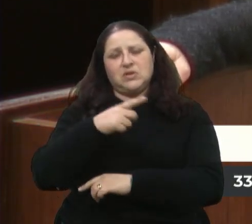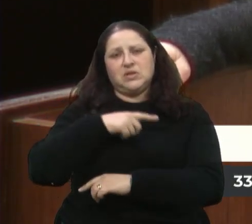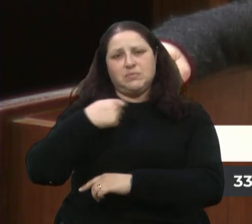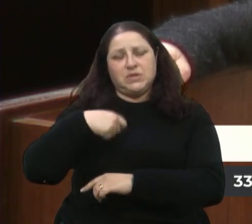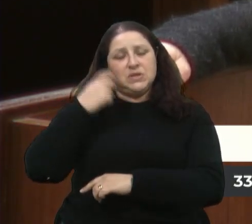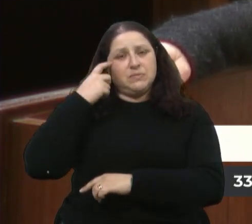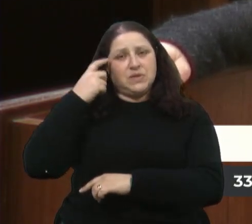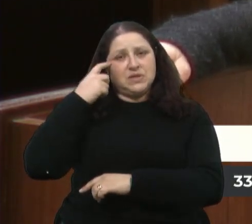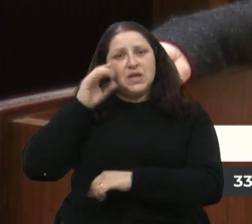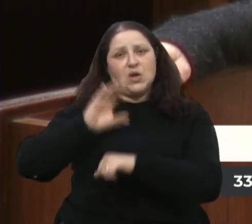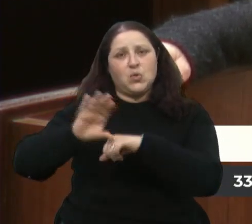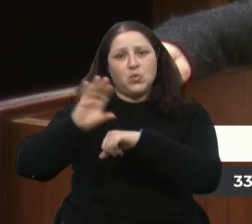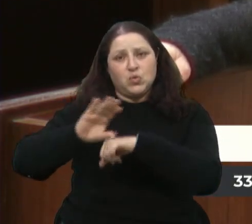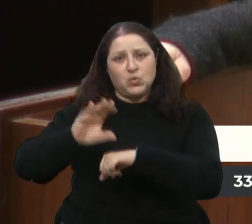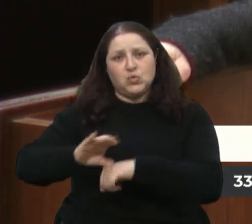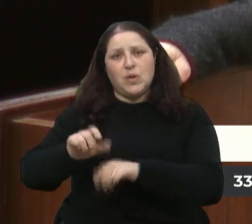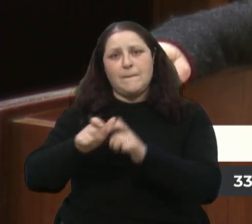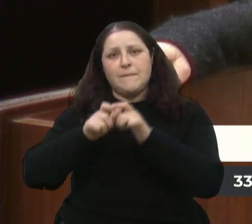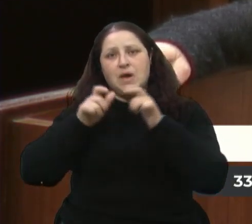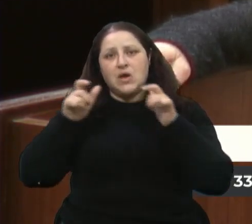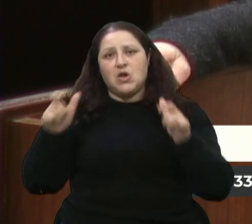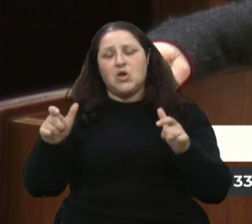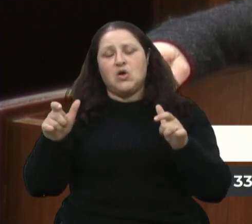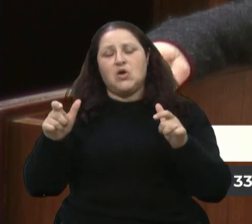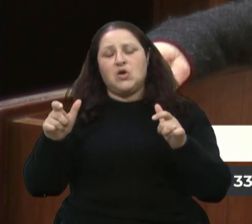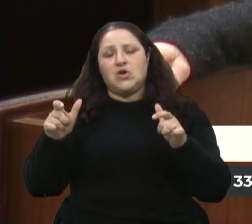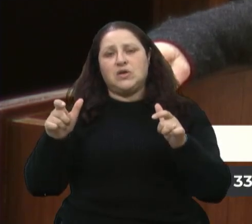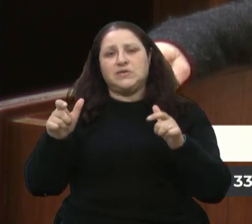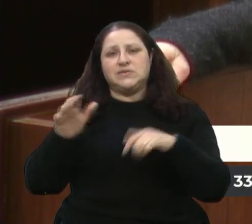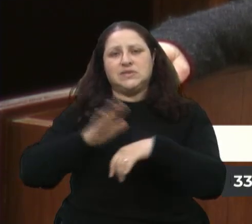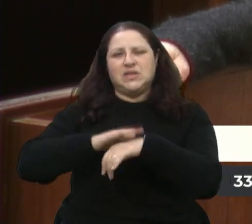pensar em cursos de maior fôlego